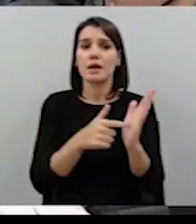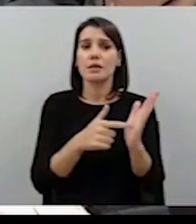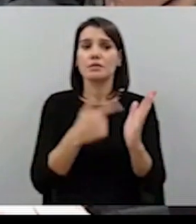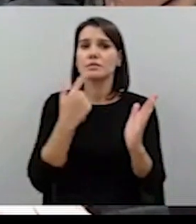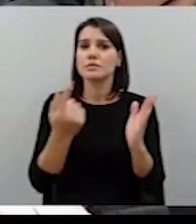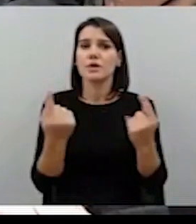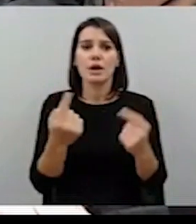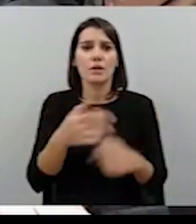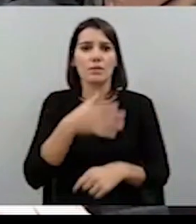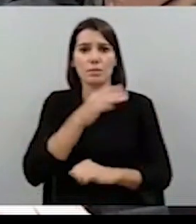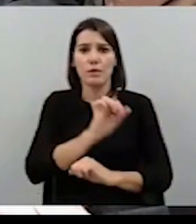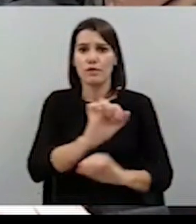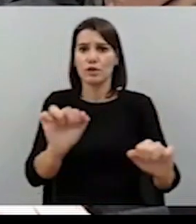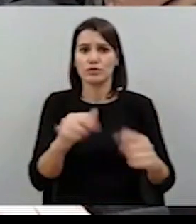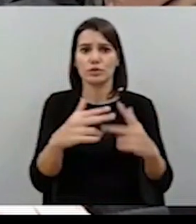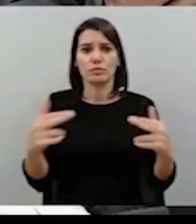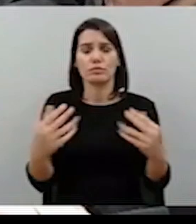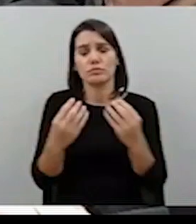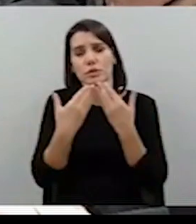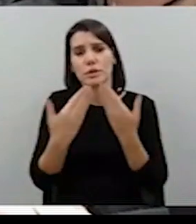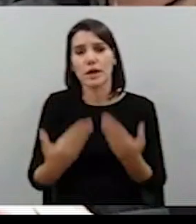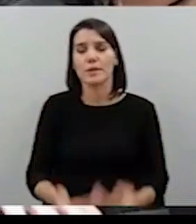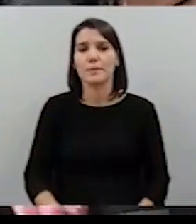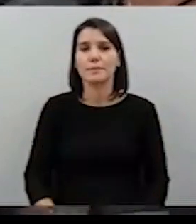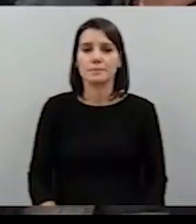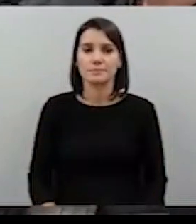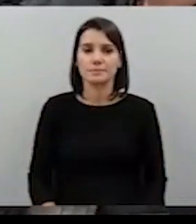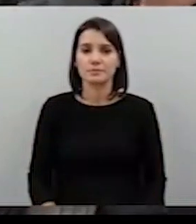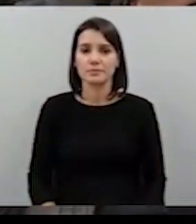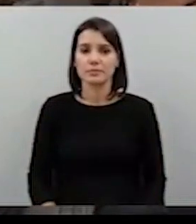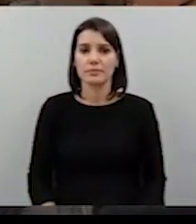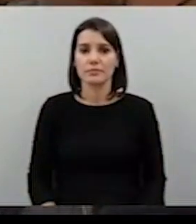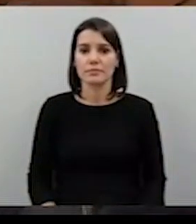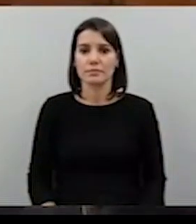vossas do Executivo. Muito obrigada. Fala tão